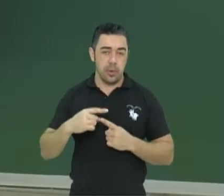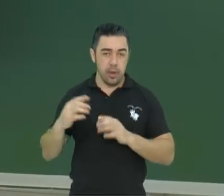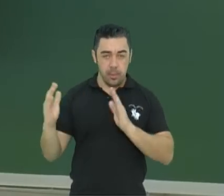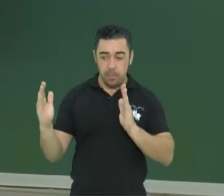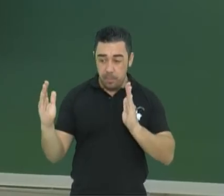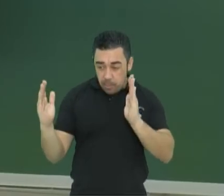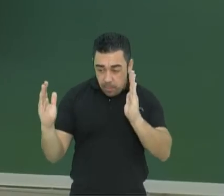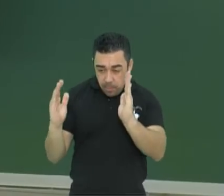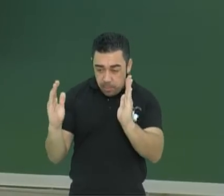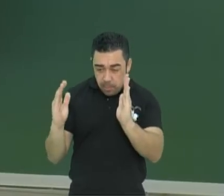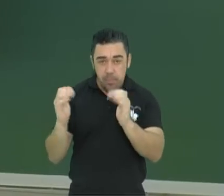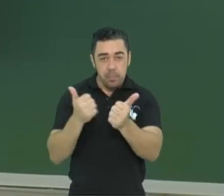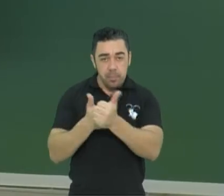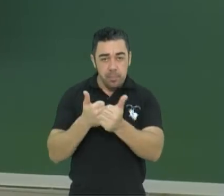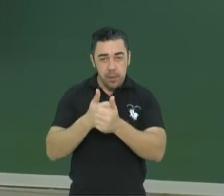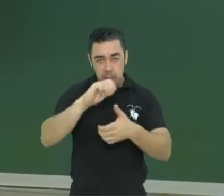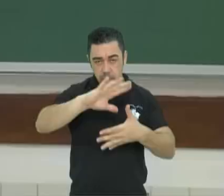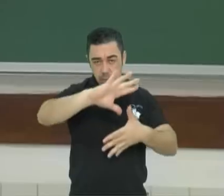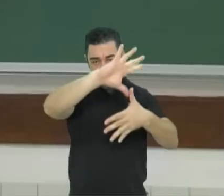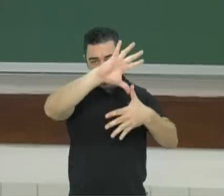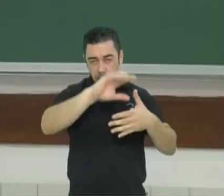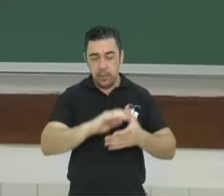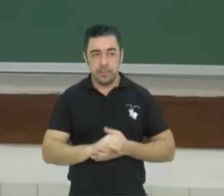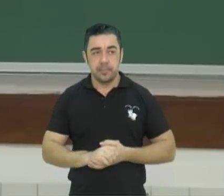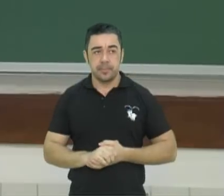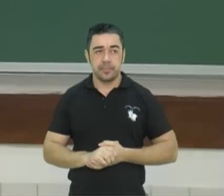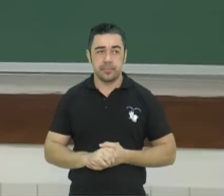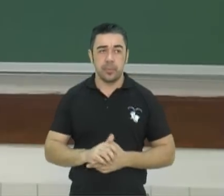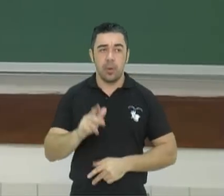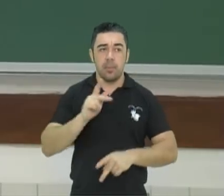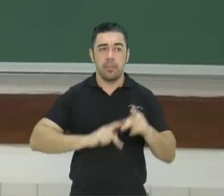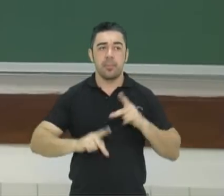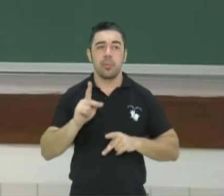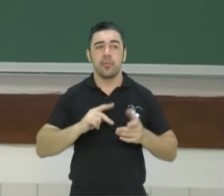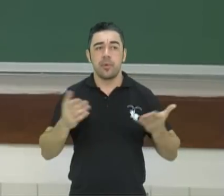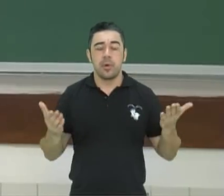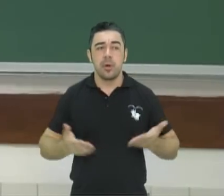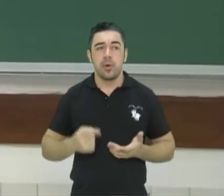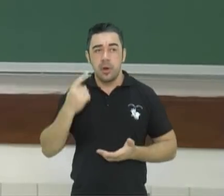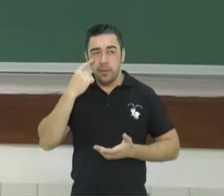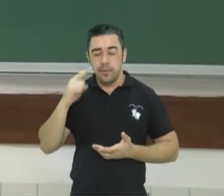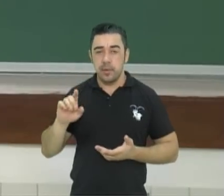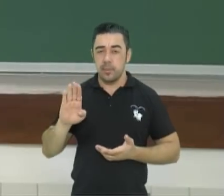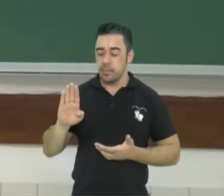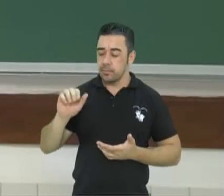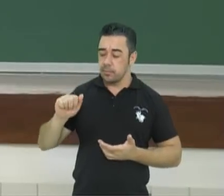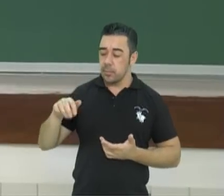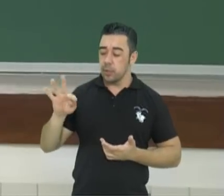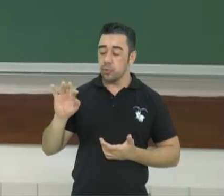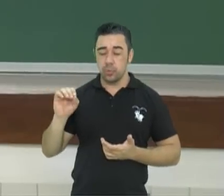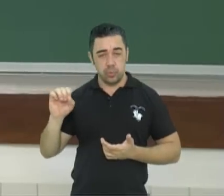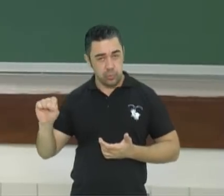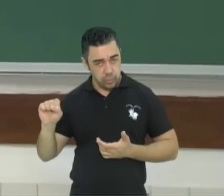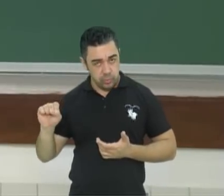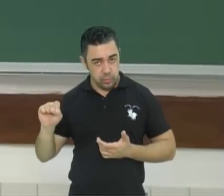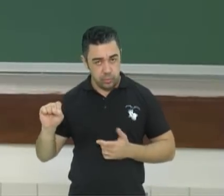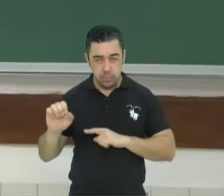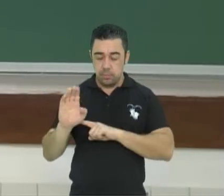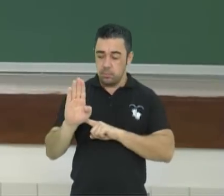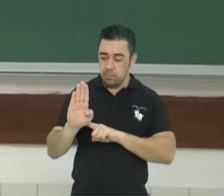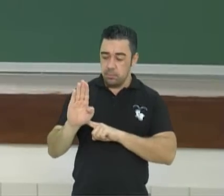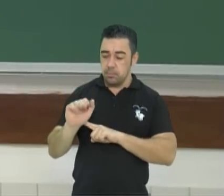Brasil. Sobre os povos bantus, então, nós vamos estudar duas etnias. A primeira delas são os